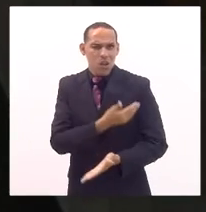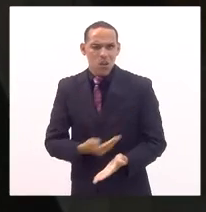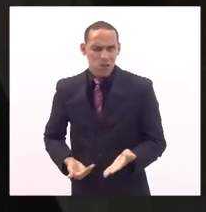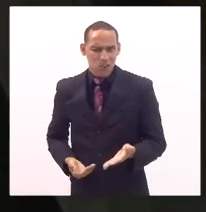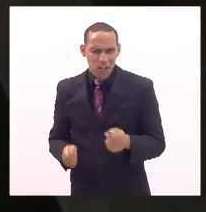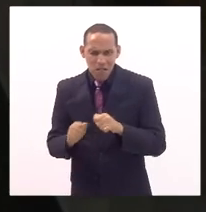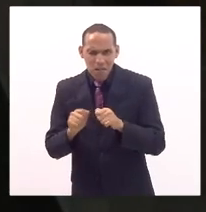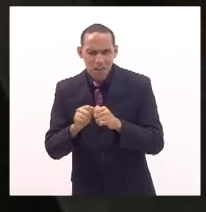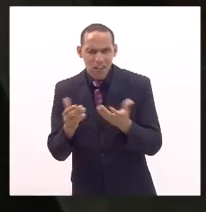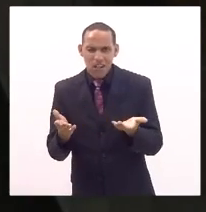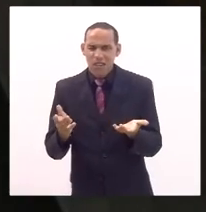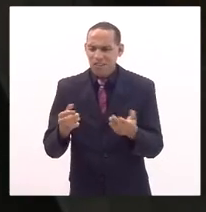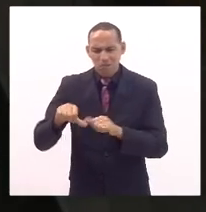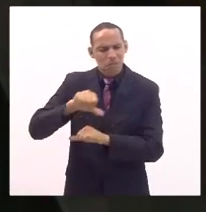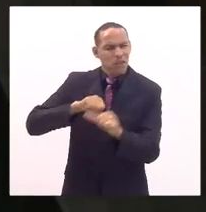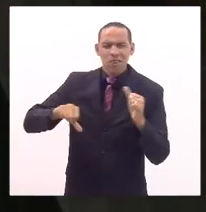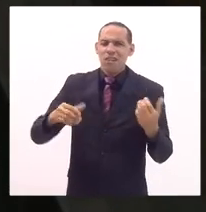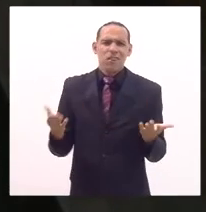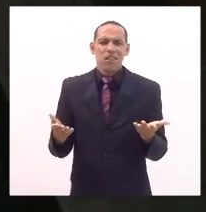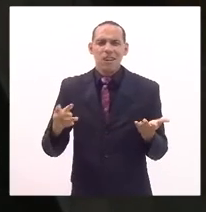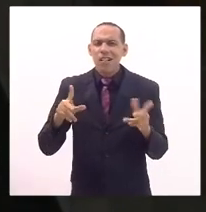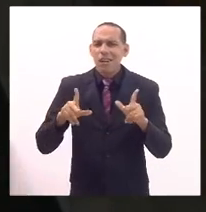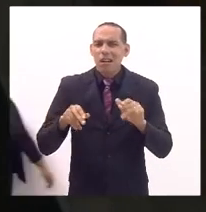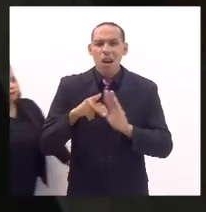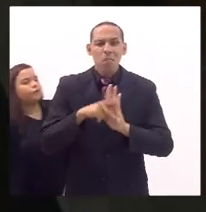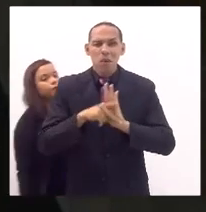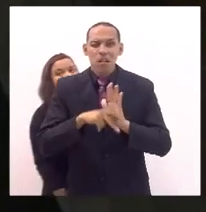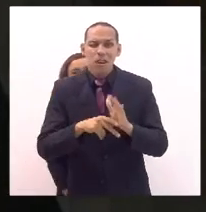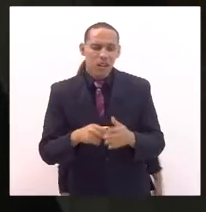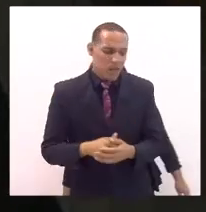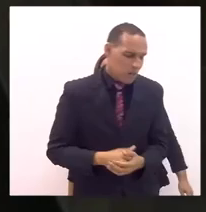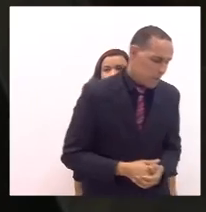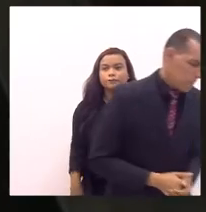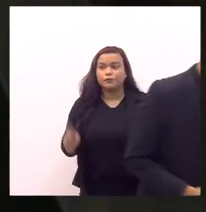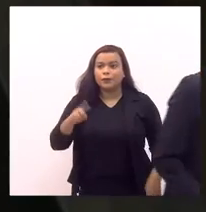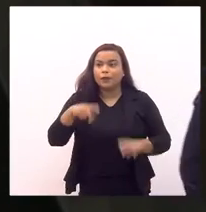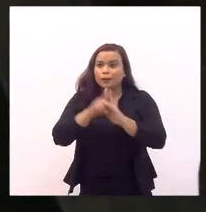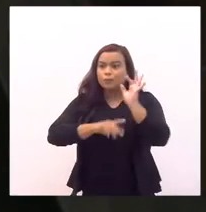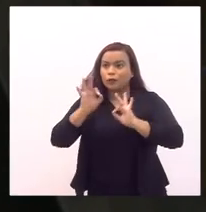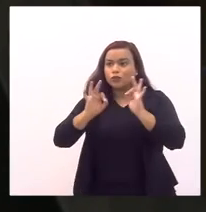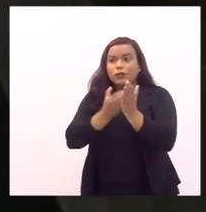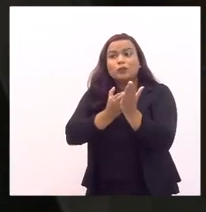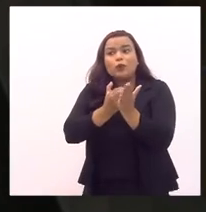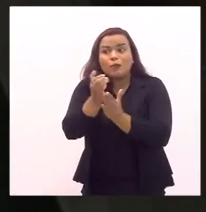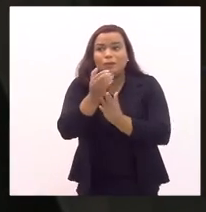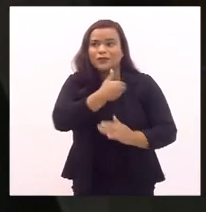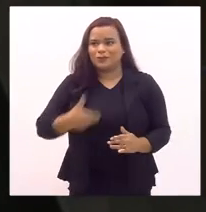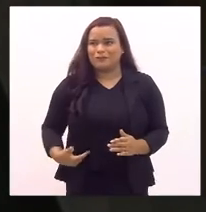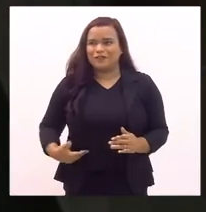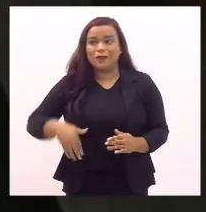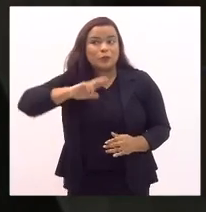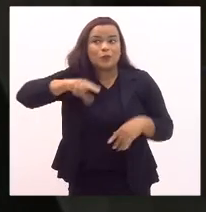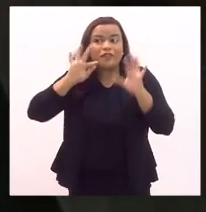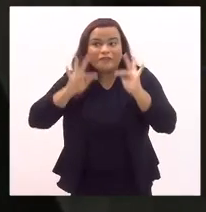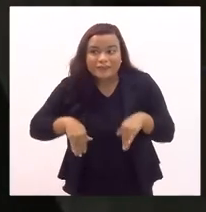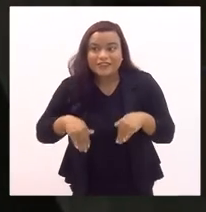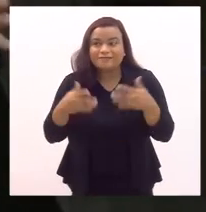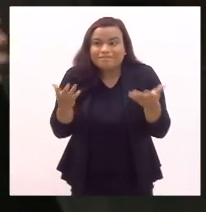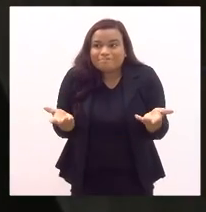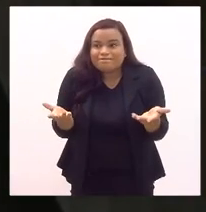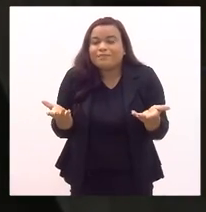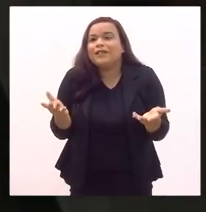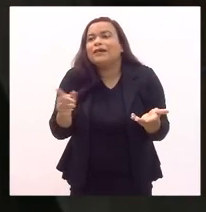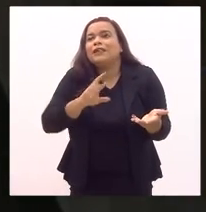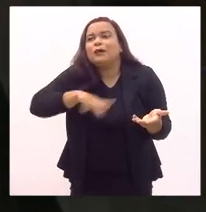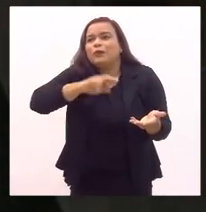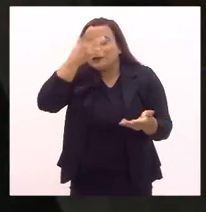contrário é como é como o projeto é de início de governo não no finalzinho nos